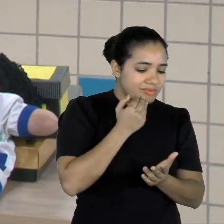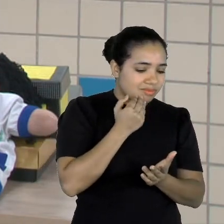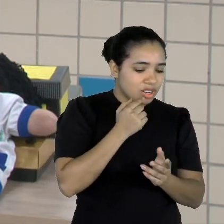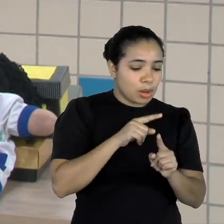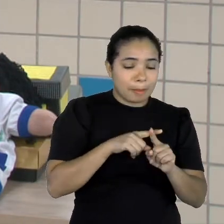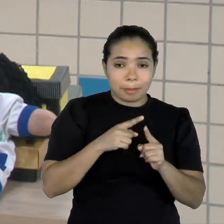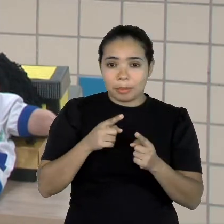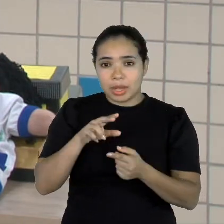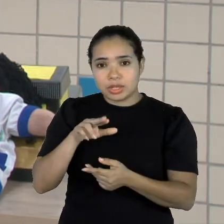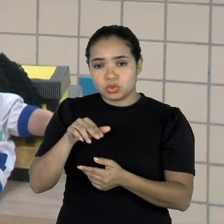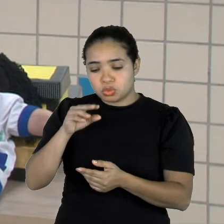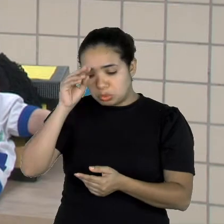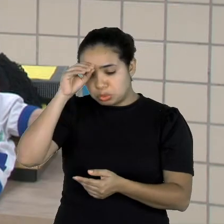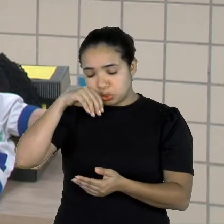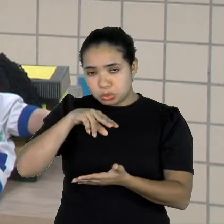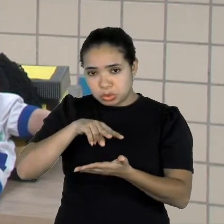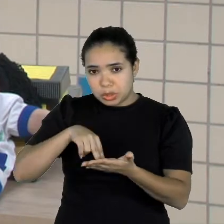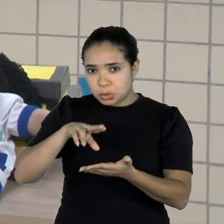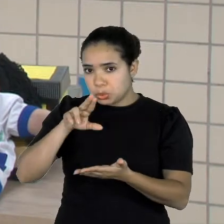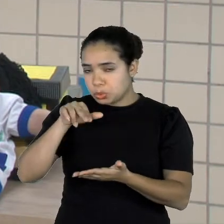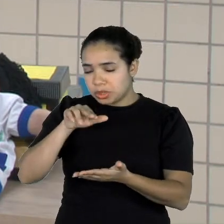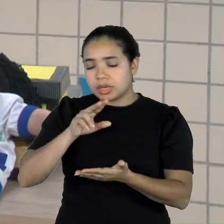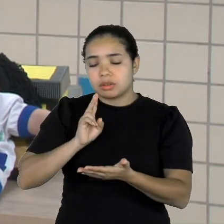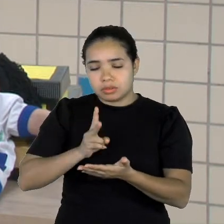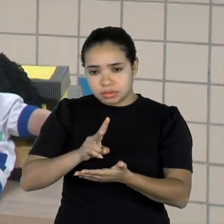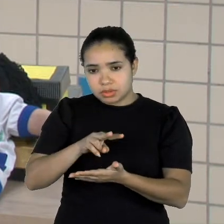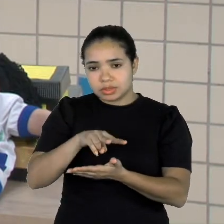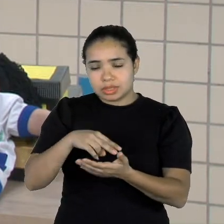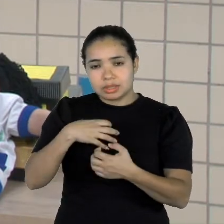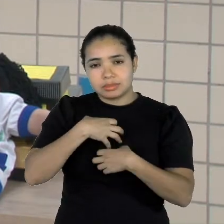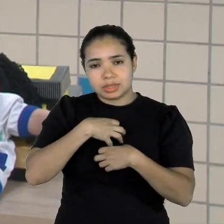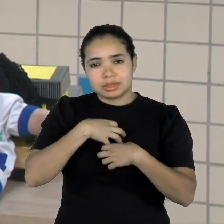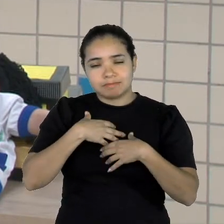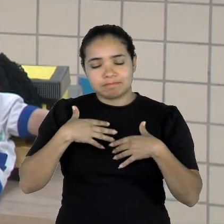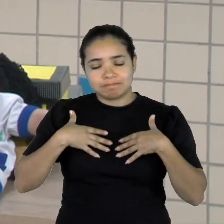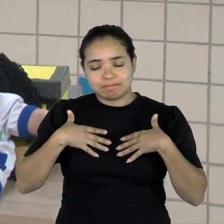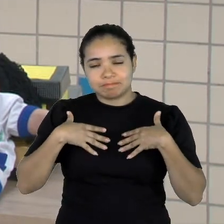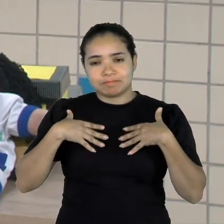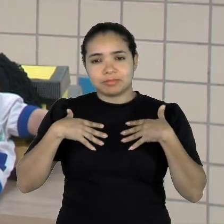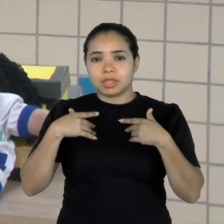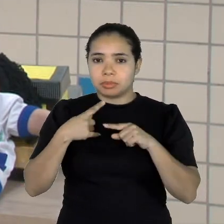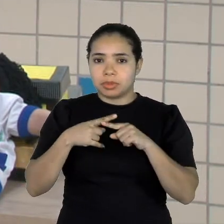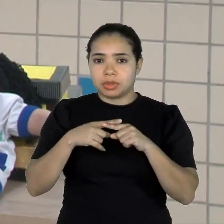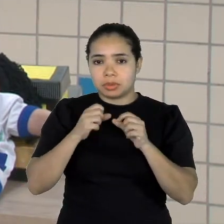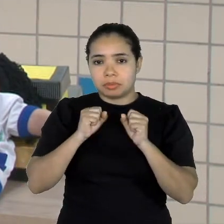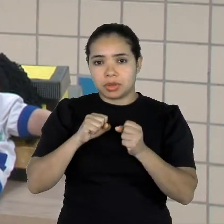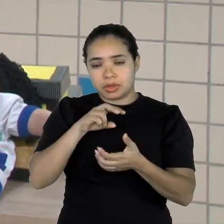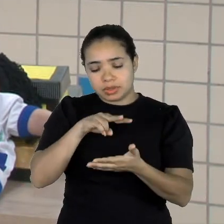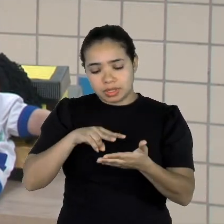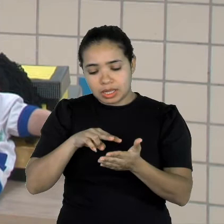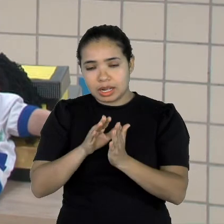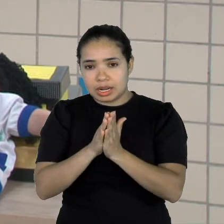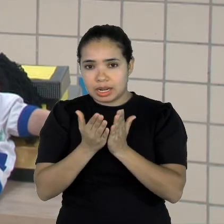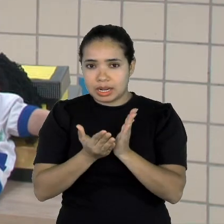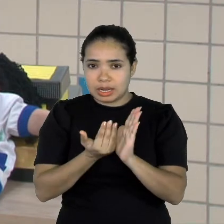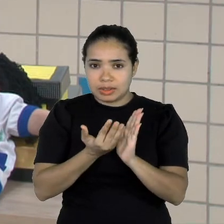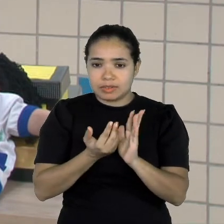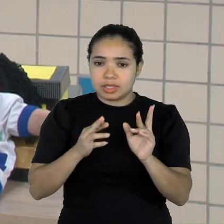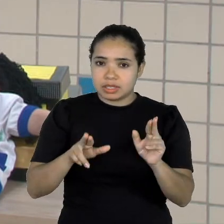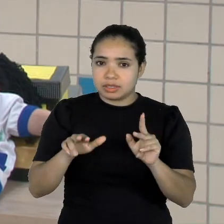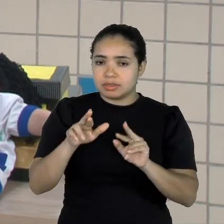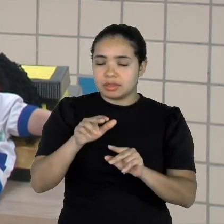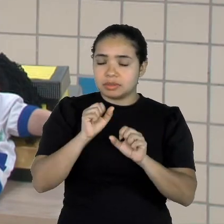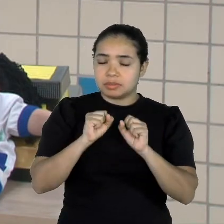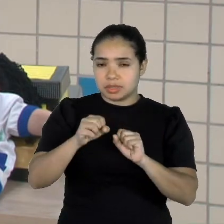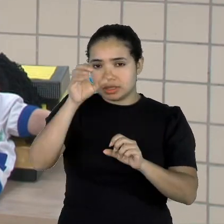nunca deixaram de ler. E ela coloca, eu me sinto privilegiada porque eu posso ler vários livros diferentes, posso